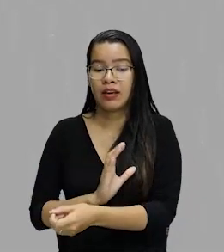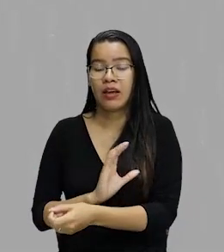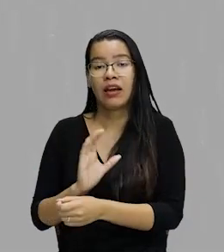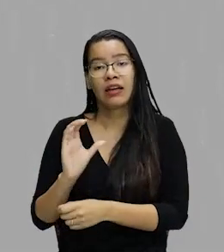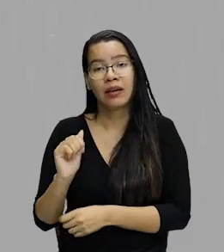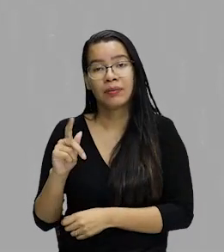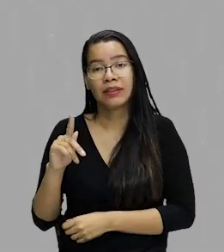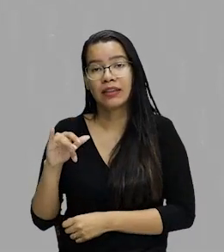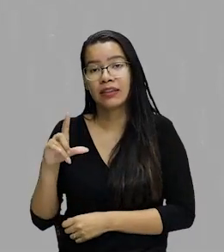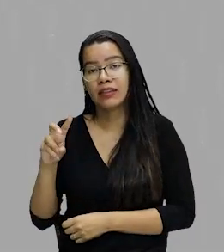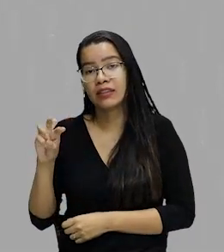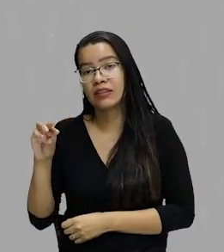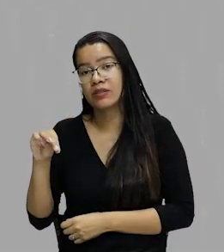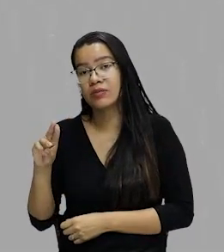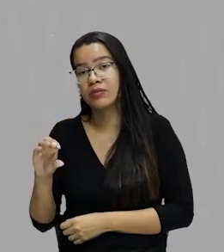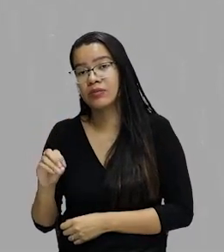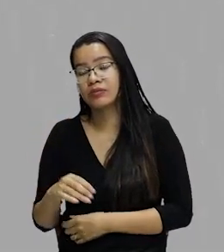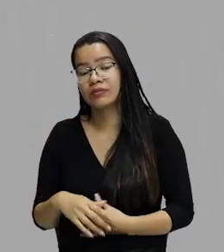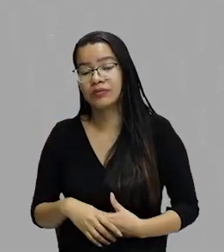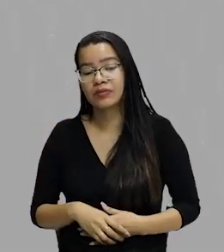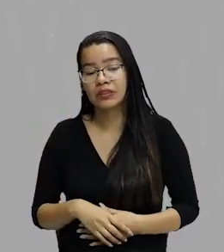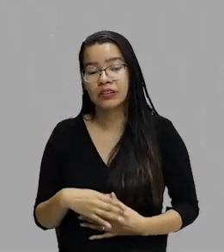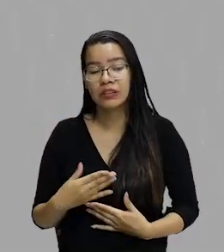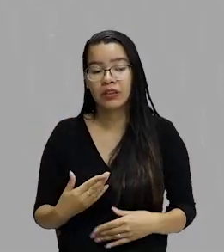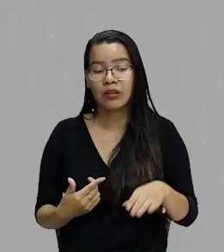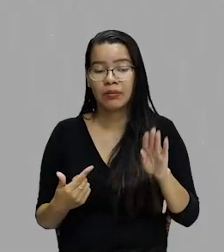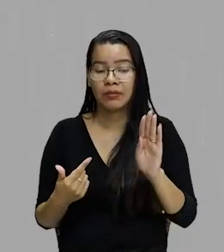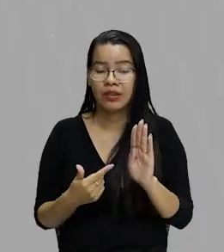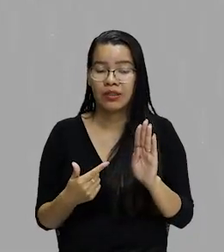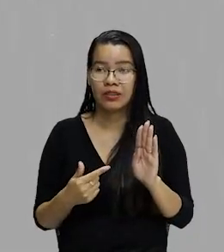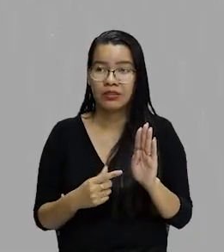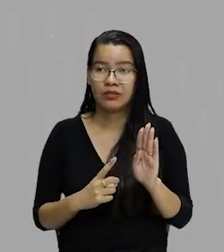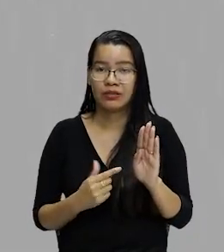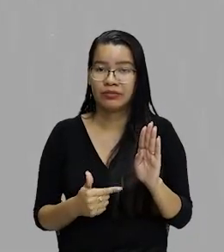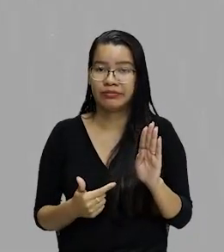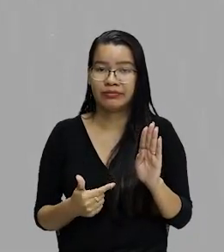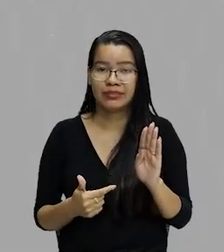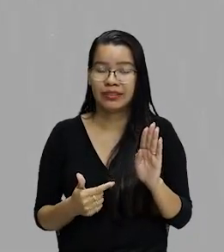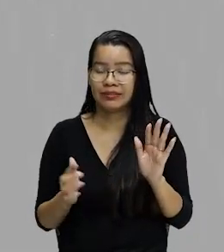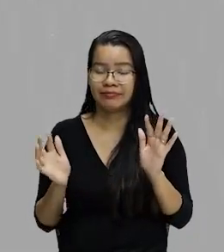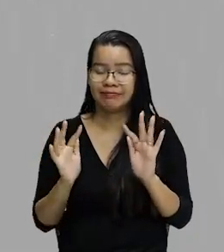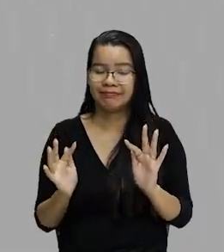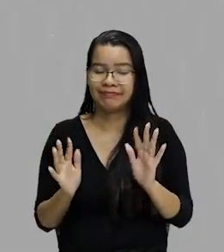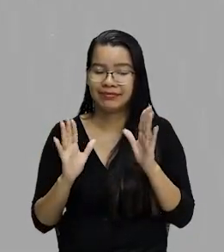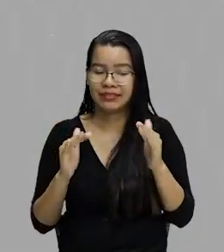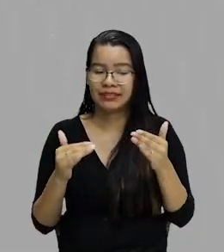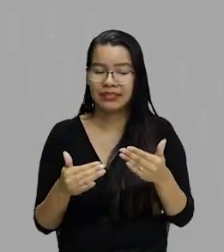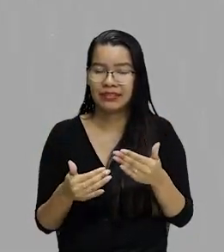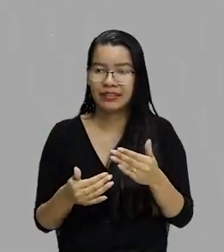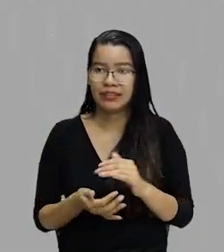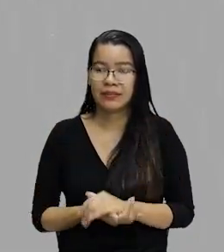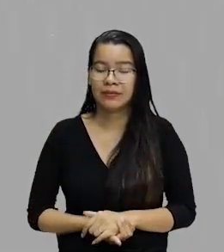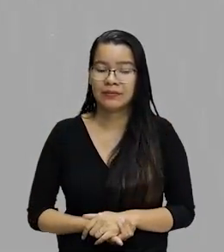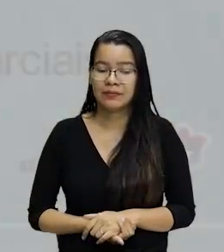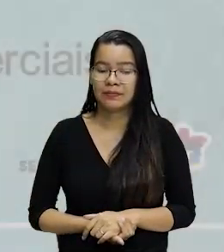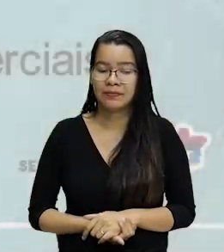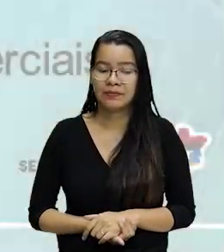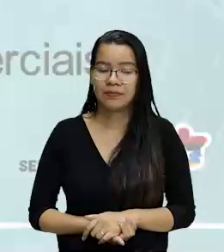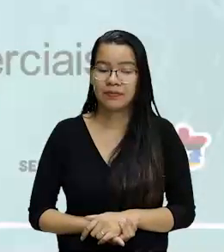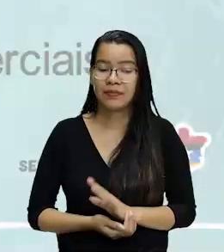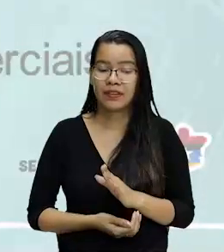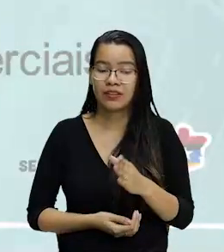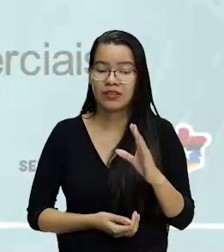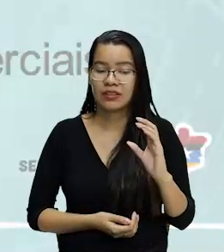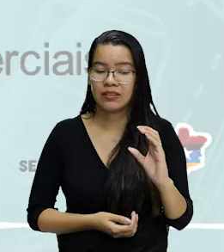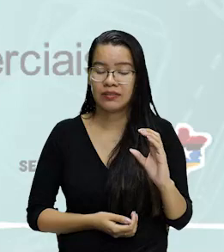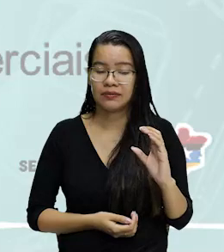muito mais evidente, correto? A letra B não vai me trazer tanta felicidade nesse caso, né? Letra